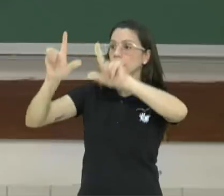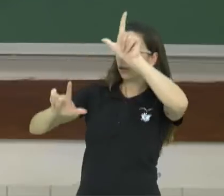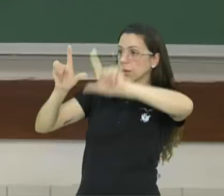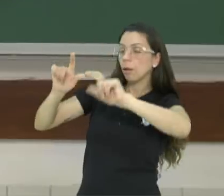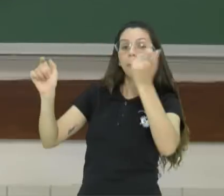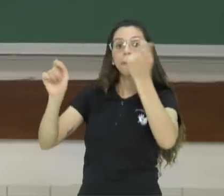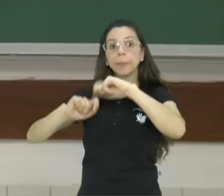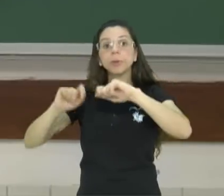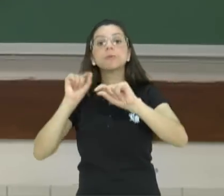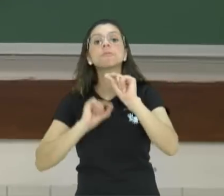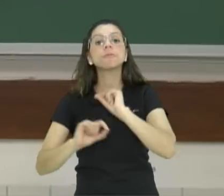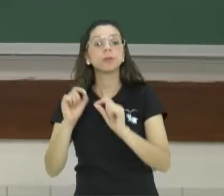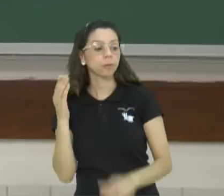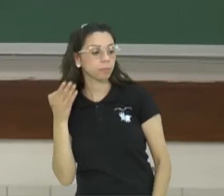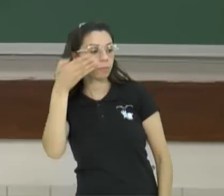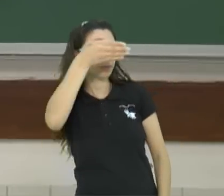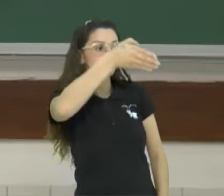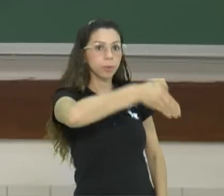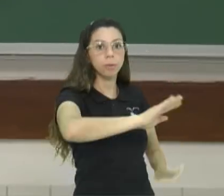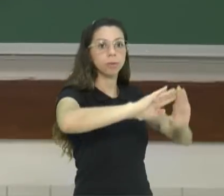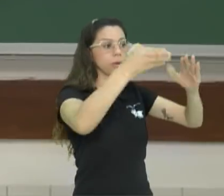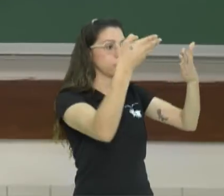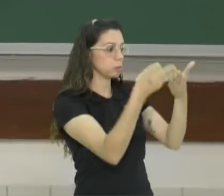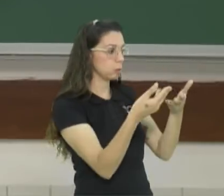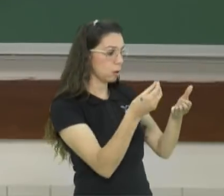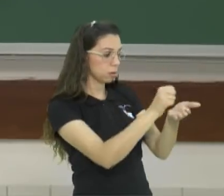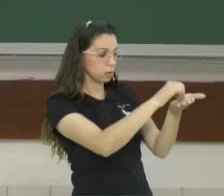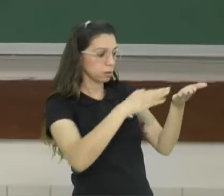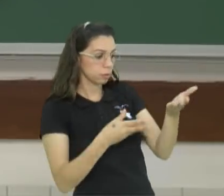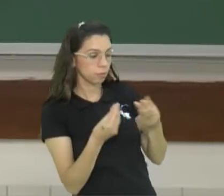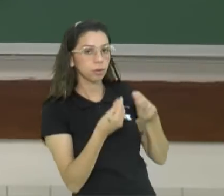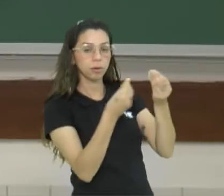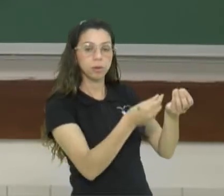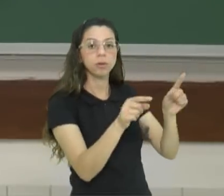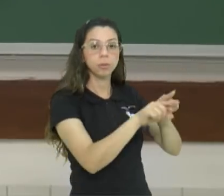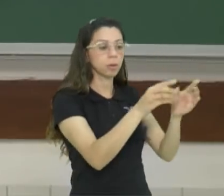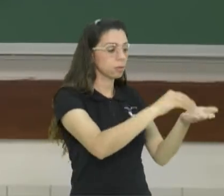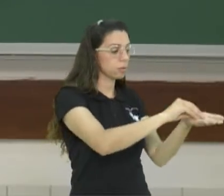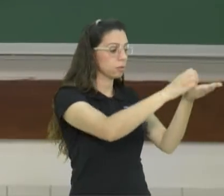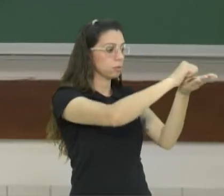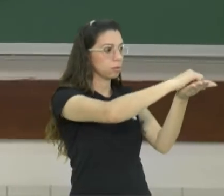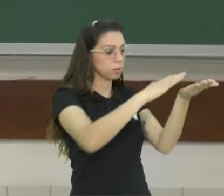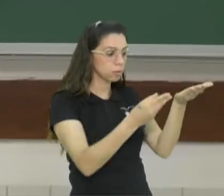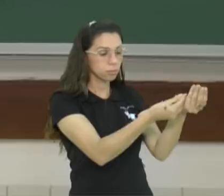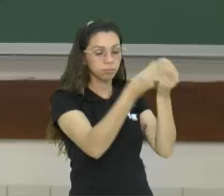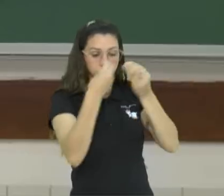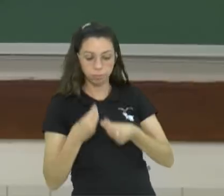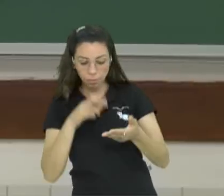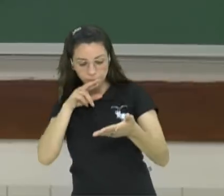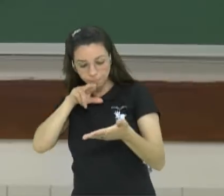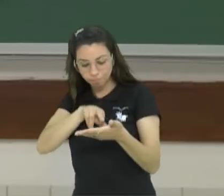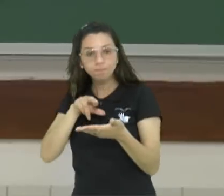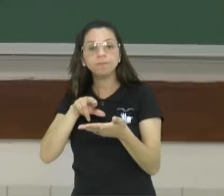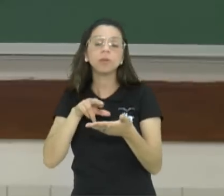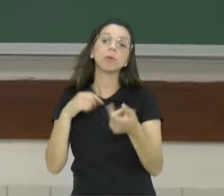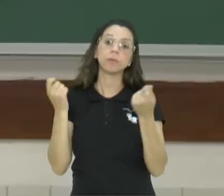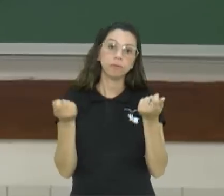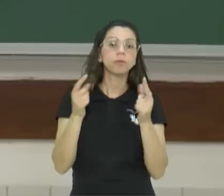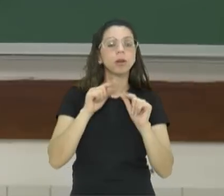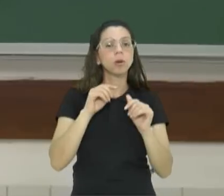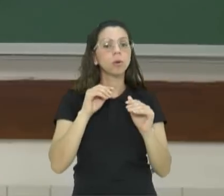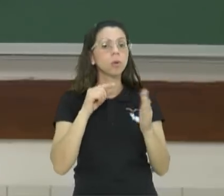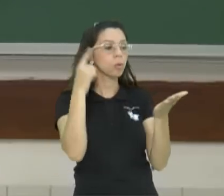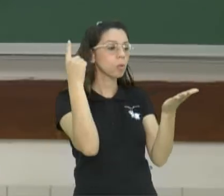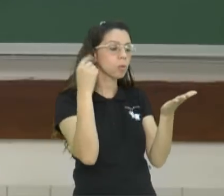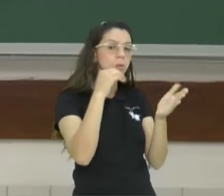Você precisa entregar as suas atividades na escola, precisa pegar novas atividades. Então, entre em contato com a sua escola